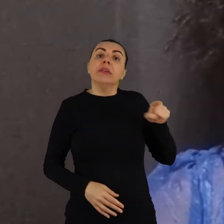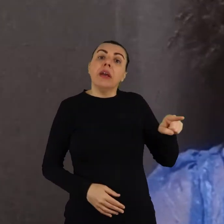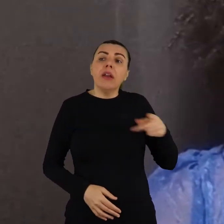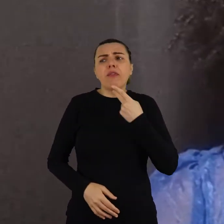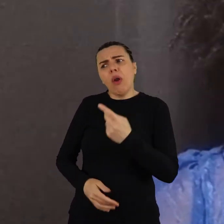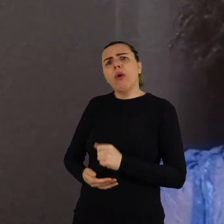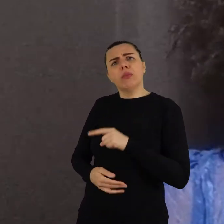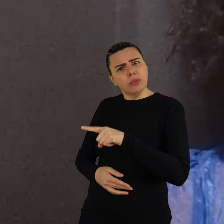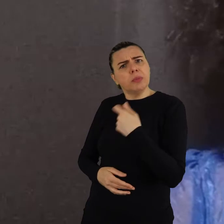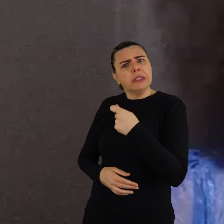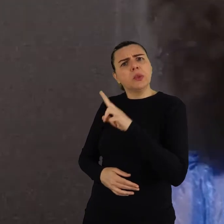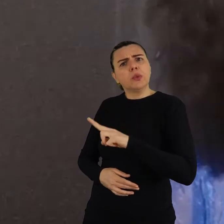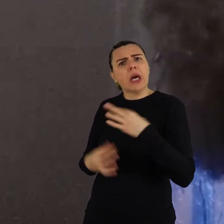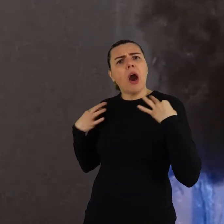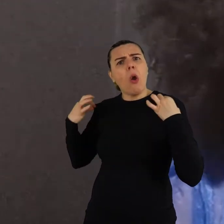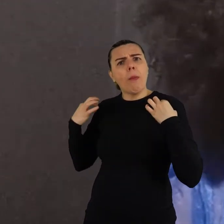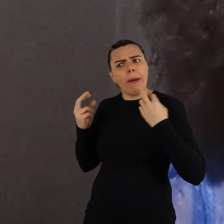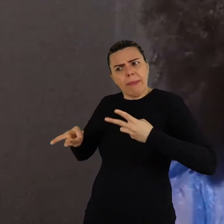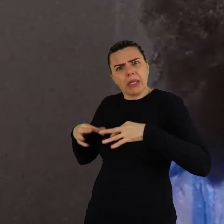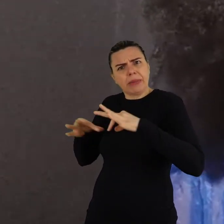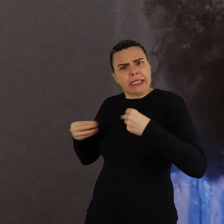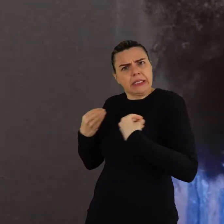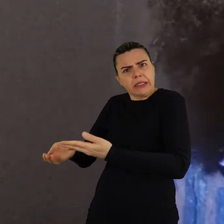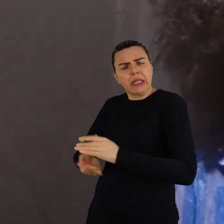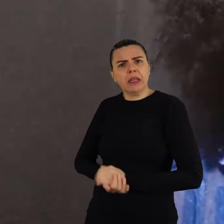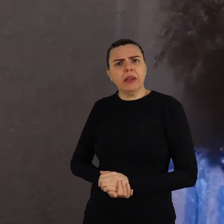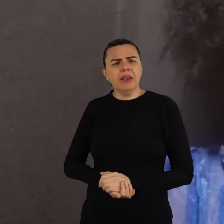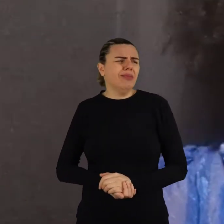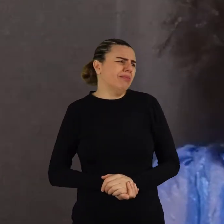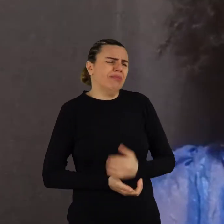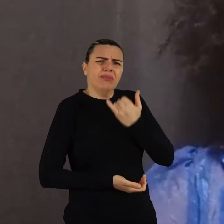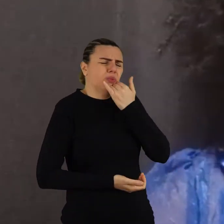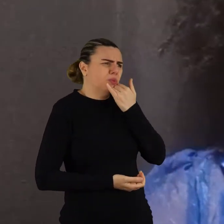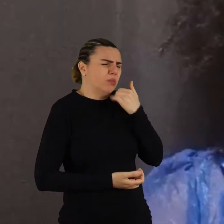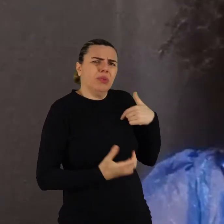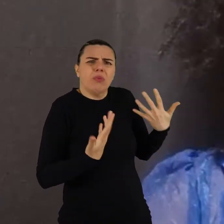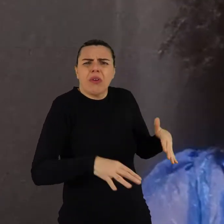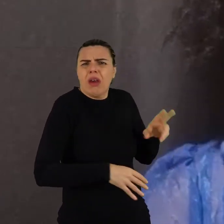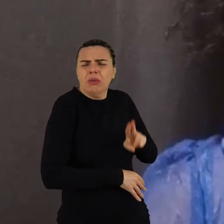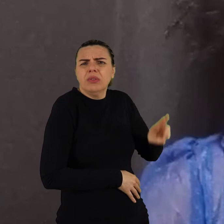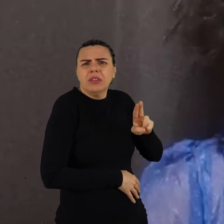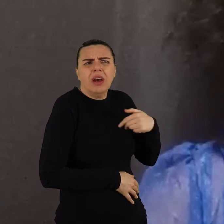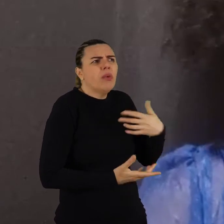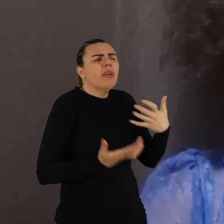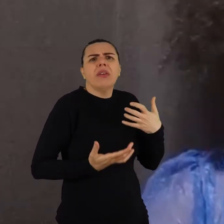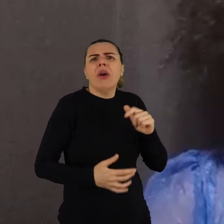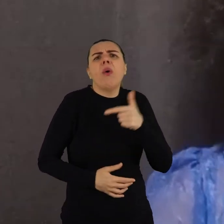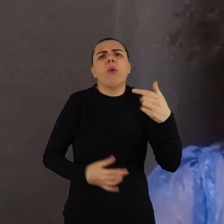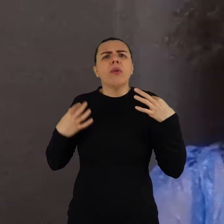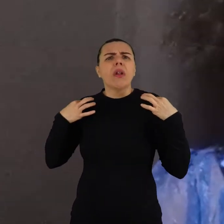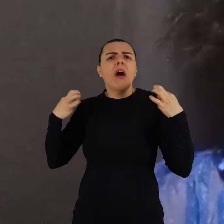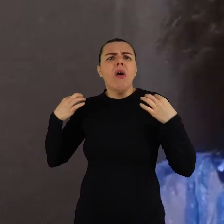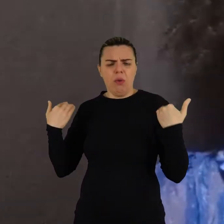e o Jota resolveu que eu deveria ir com aquela roupa que ele me deu. Mas eu não queria ir com aquela roupa que ele me deu, eu queria ir com uma roupa